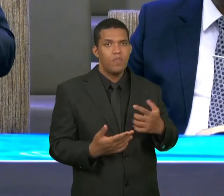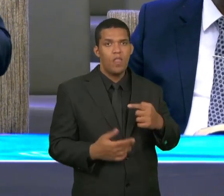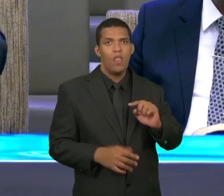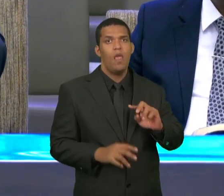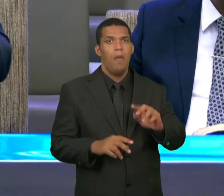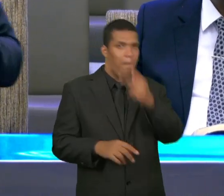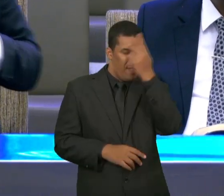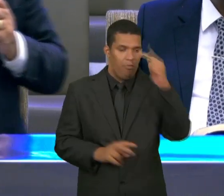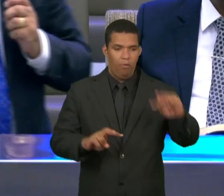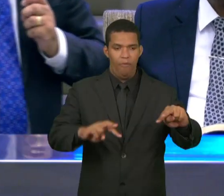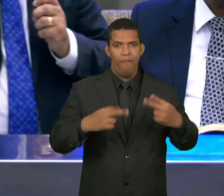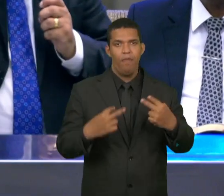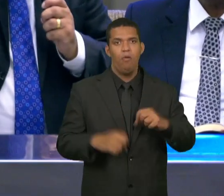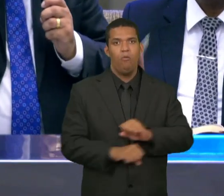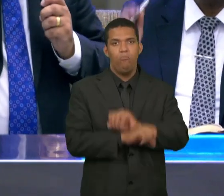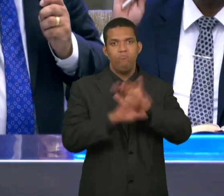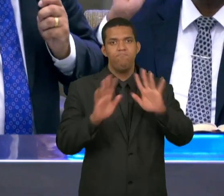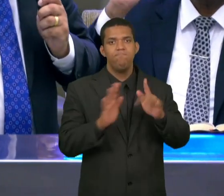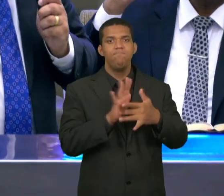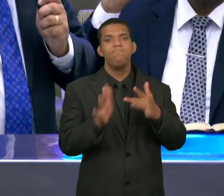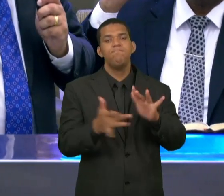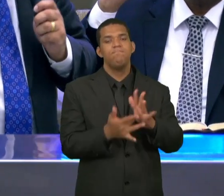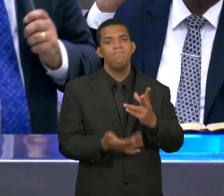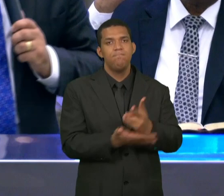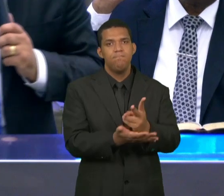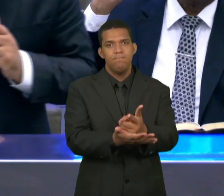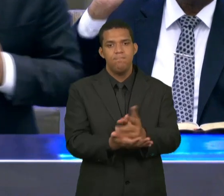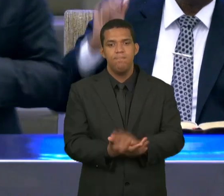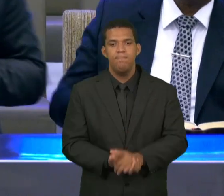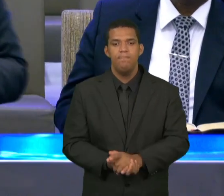Quem quer que Deus seja glorificado em você?